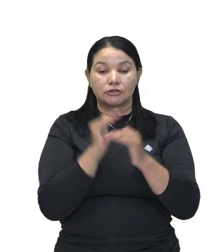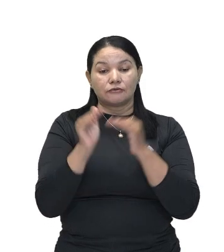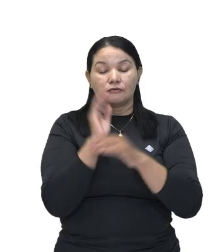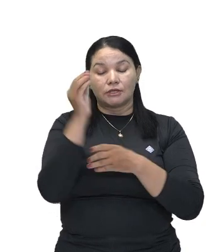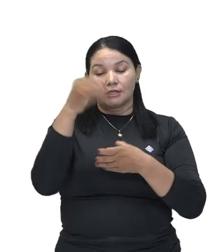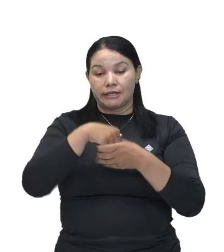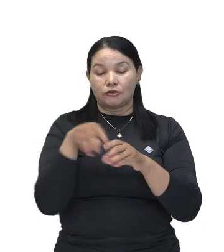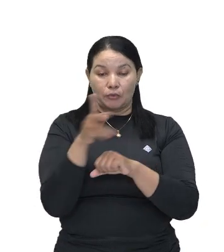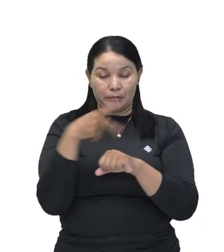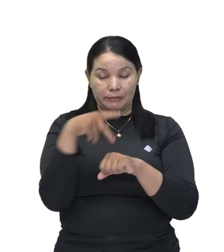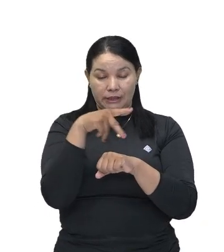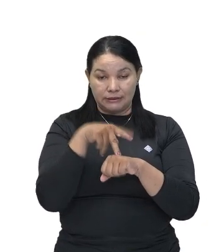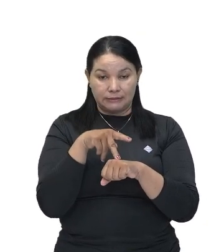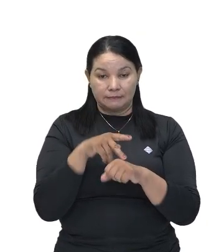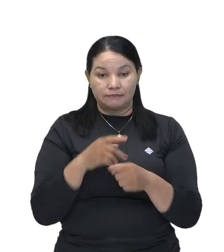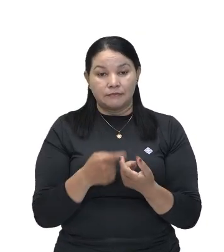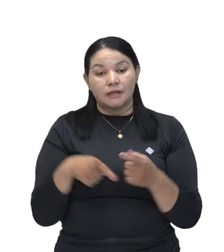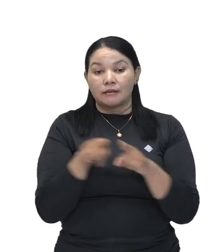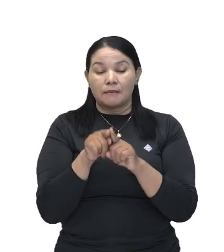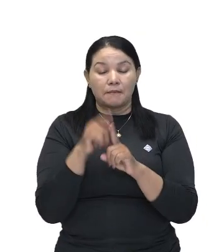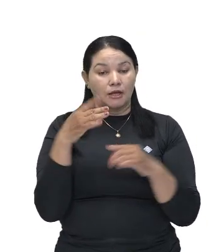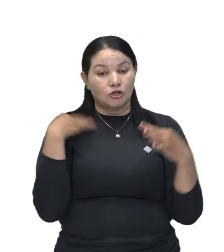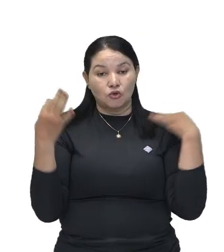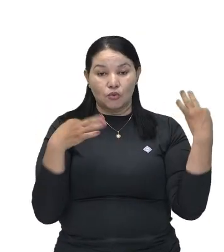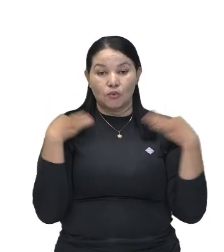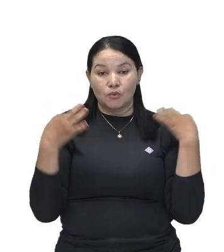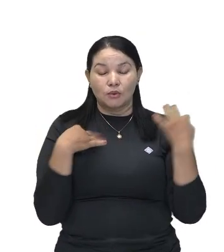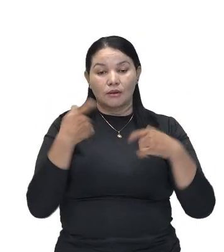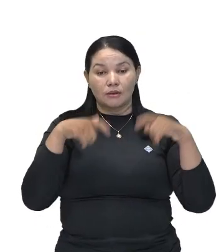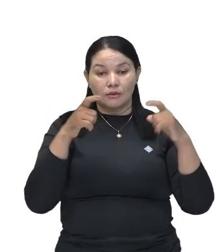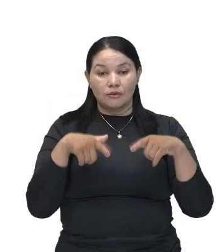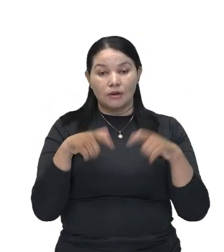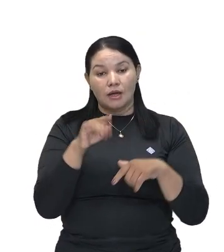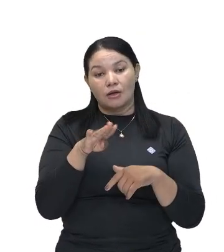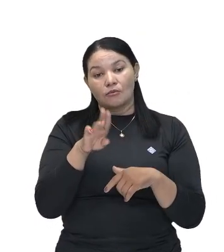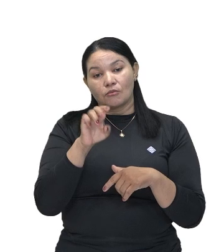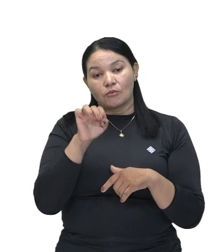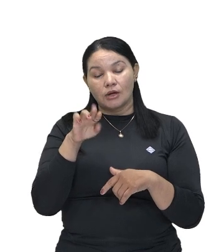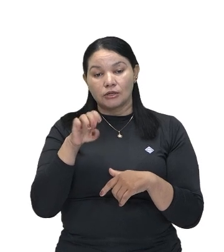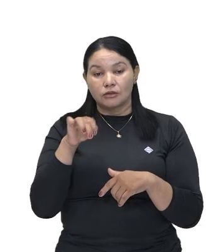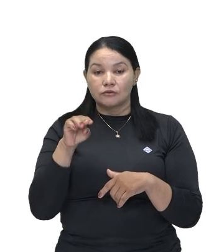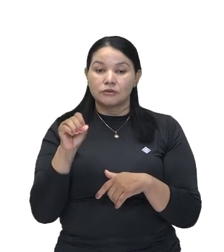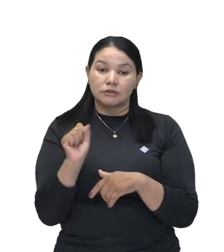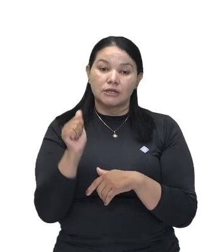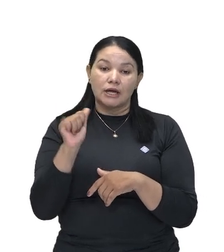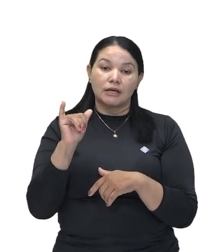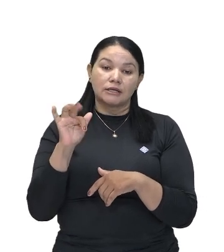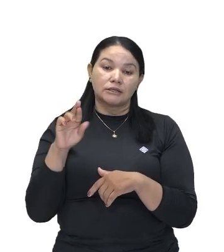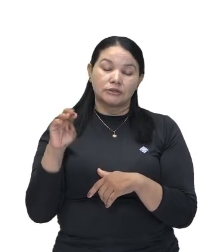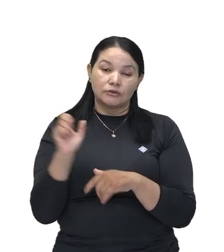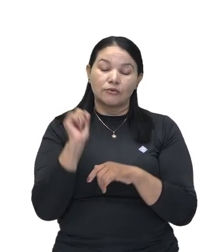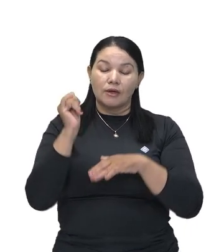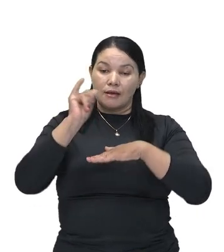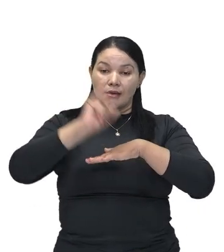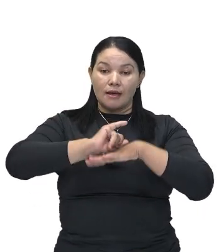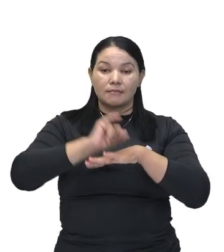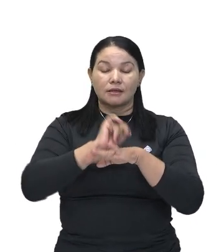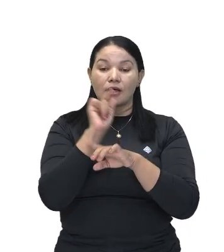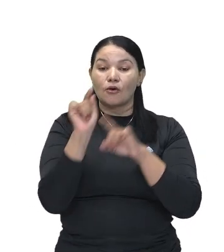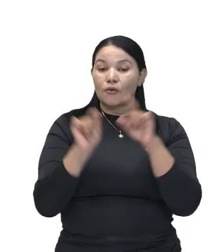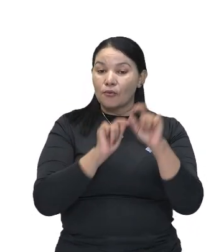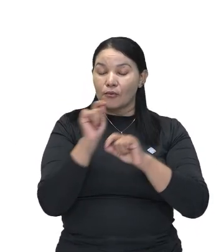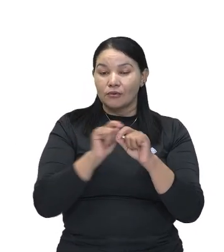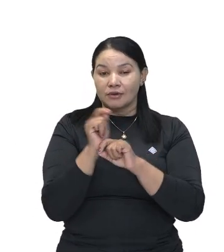país. Em relação ao turismo, Buenos Aires é a cidade, né, a capital aí, que é